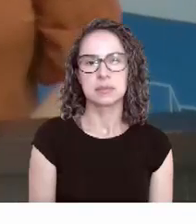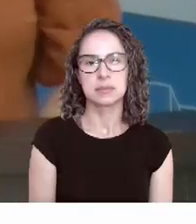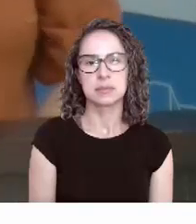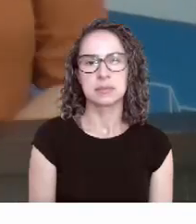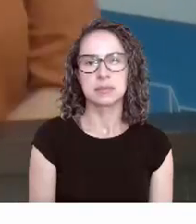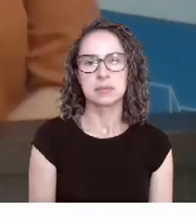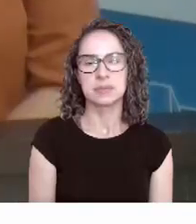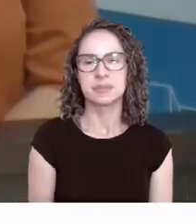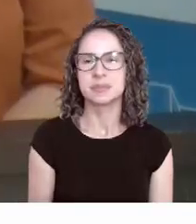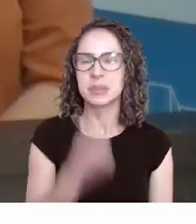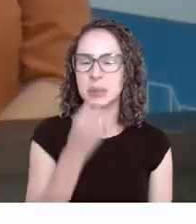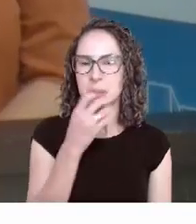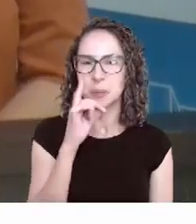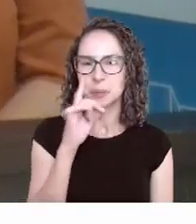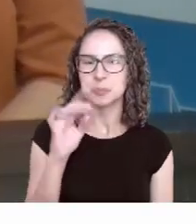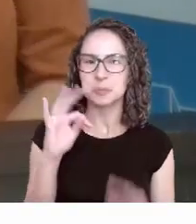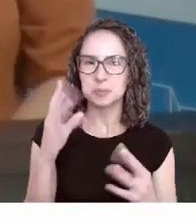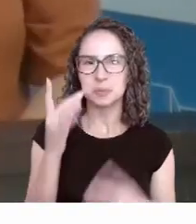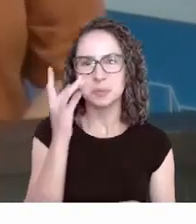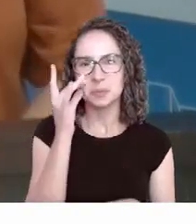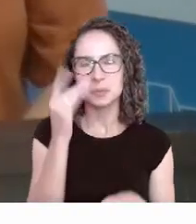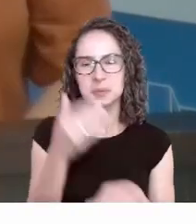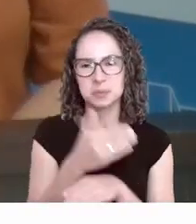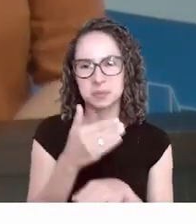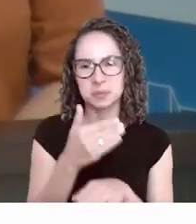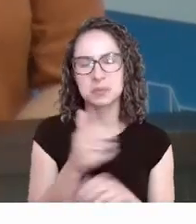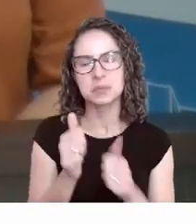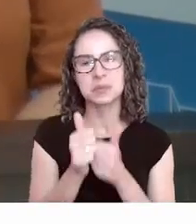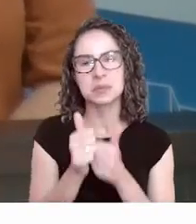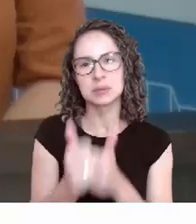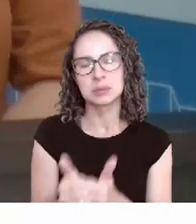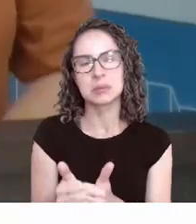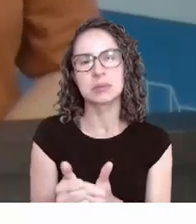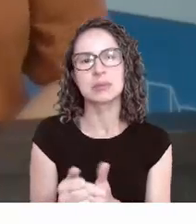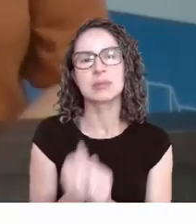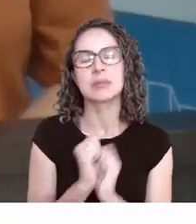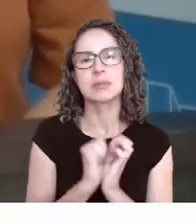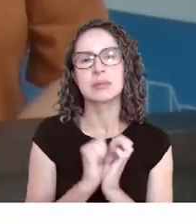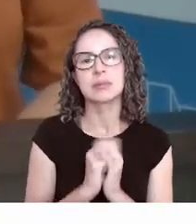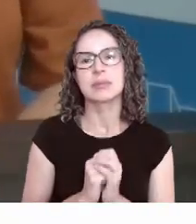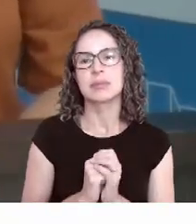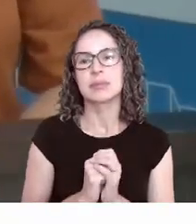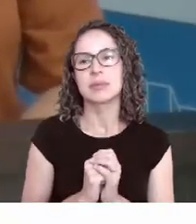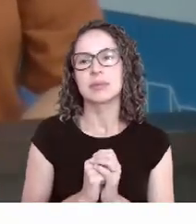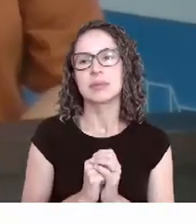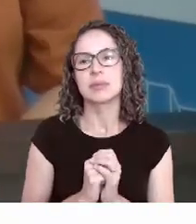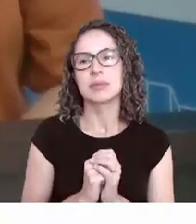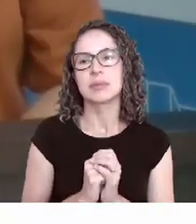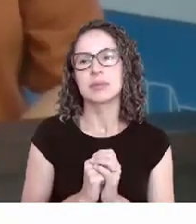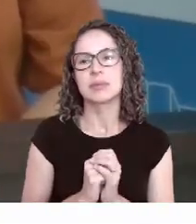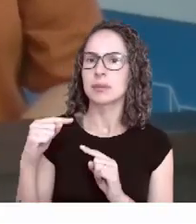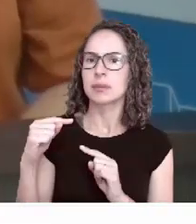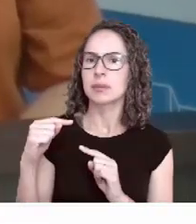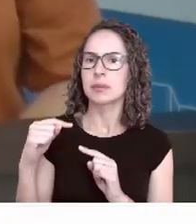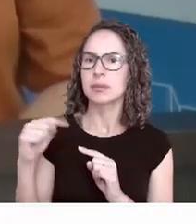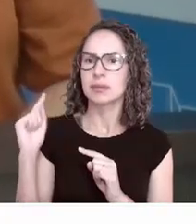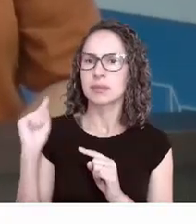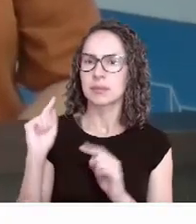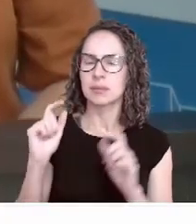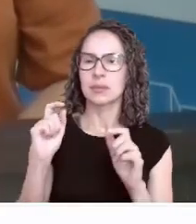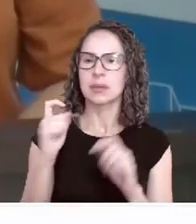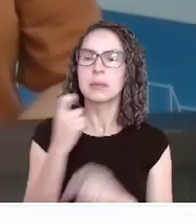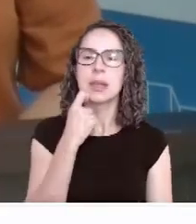Bom dia a todos os presentes, a quem nos acompanha. Na última sexta-feira, quinta